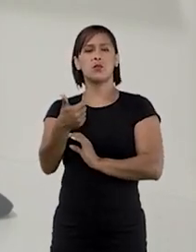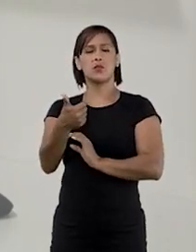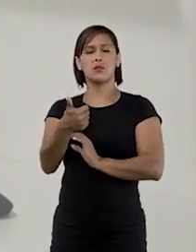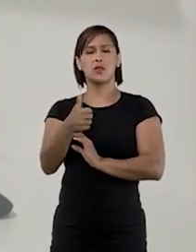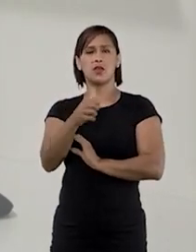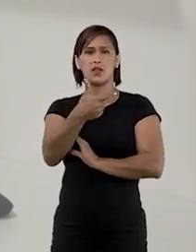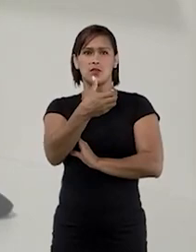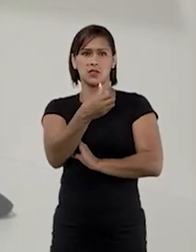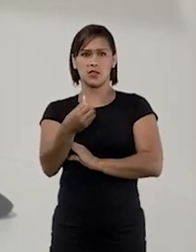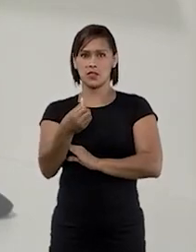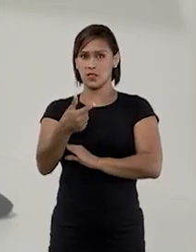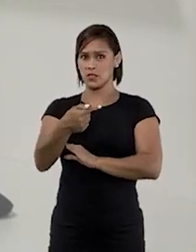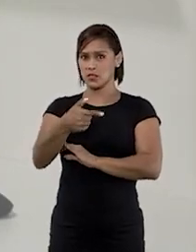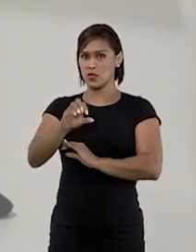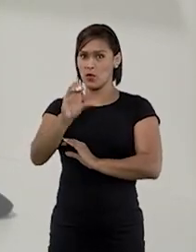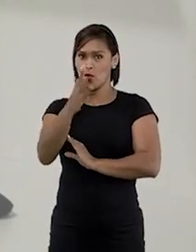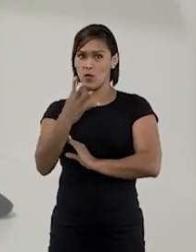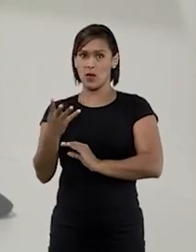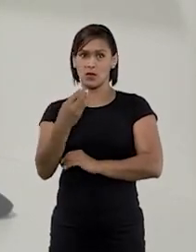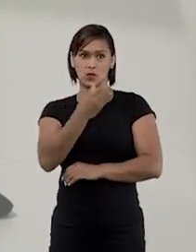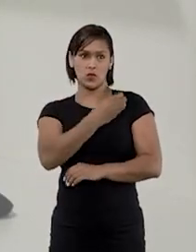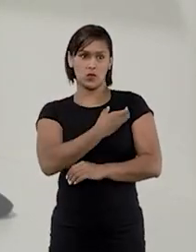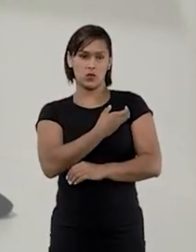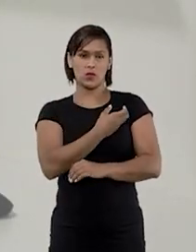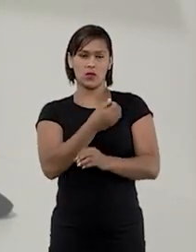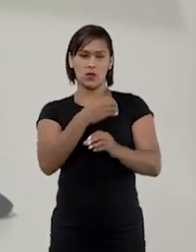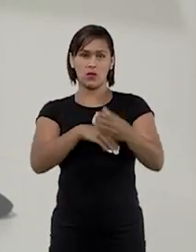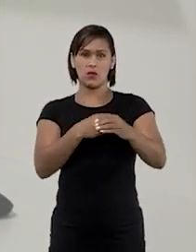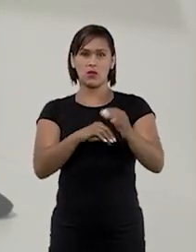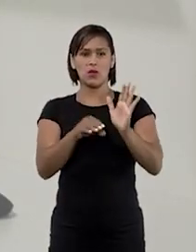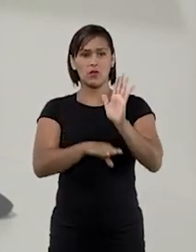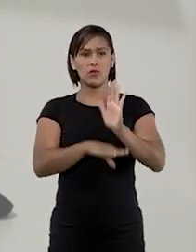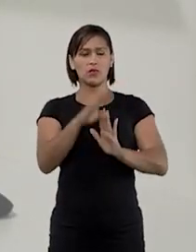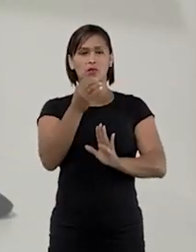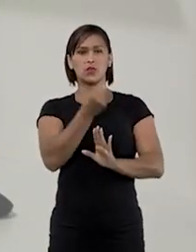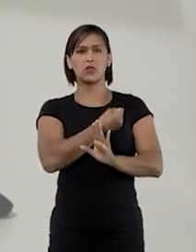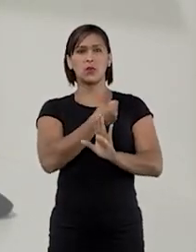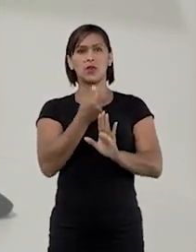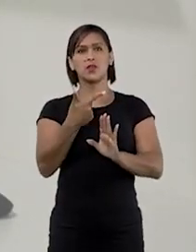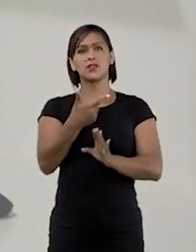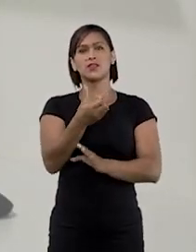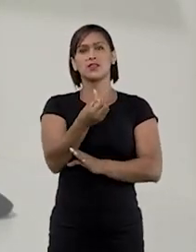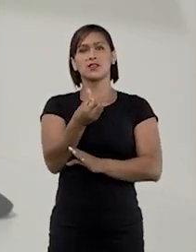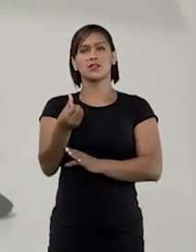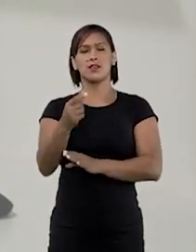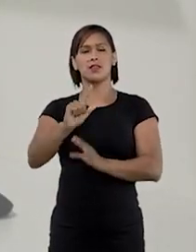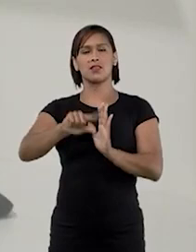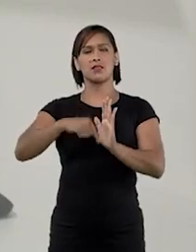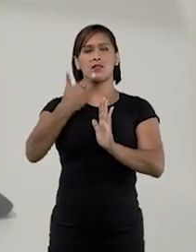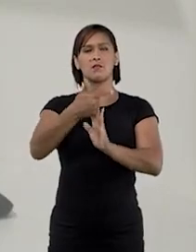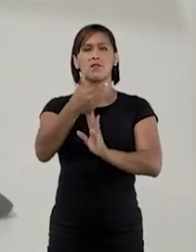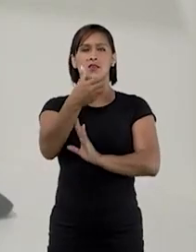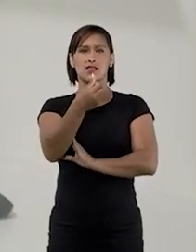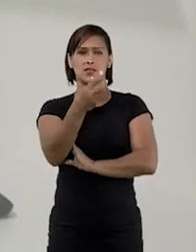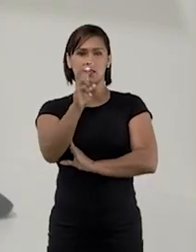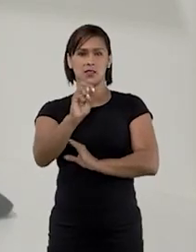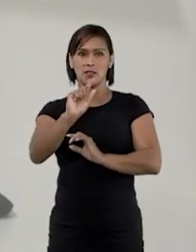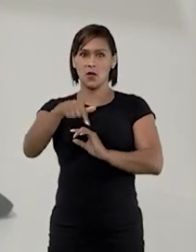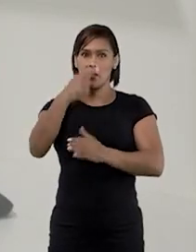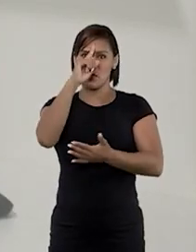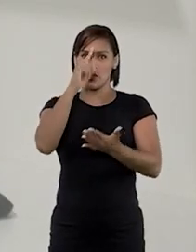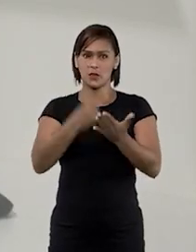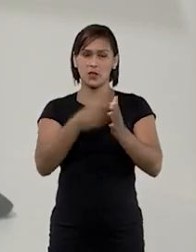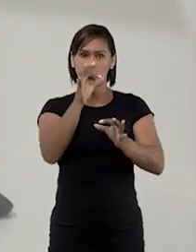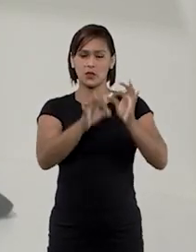ao 64º lugar no concurso o número de vagas teria subido de 60 para 65 após as decisões